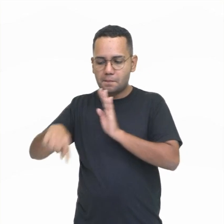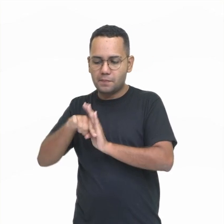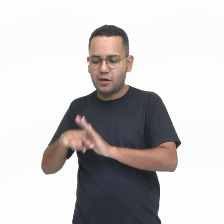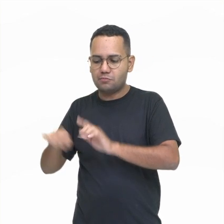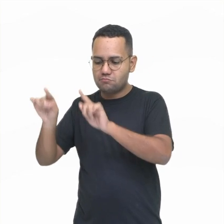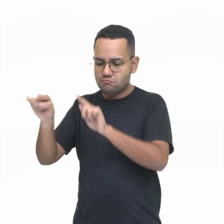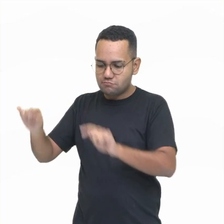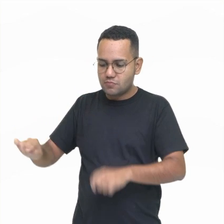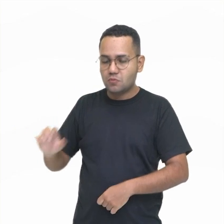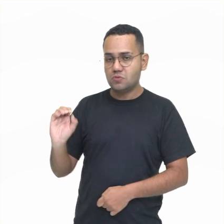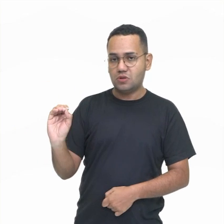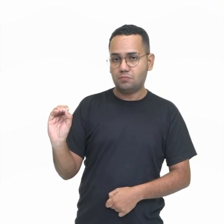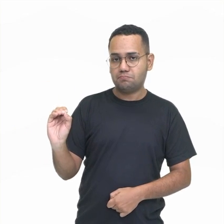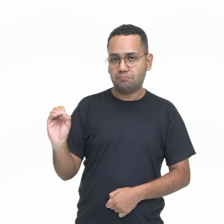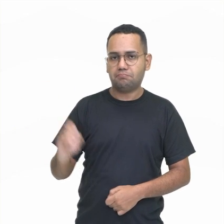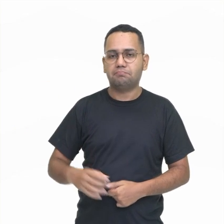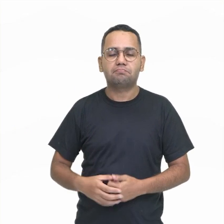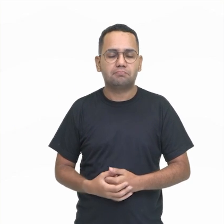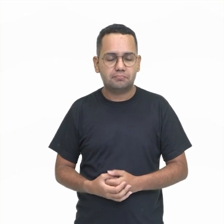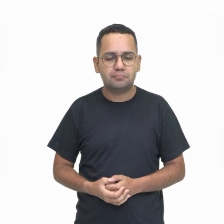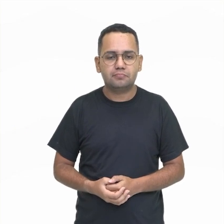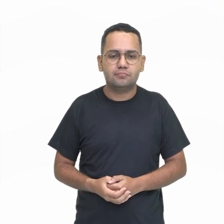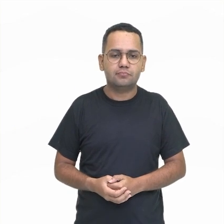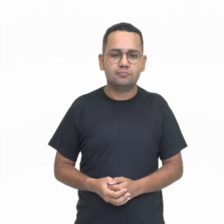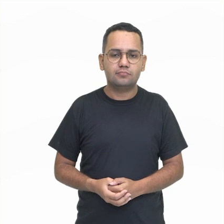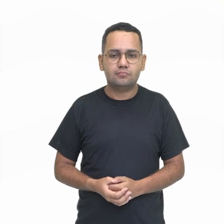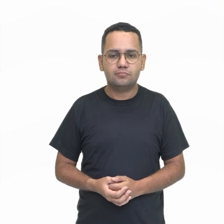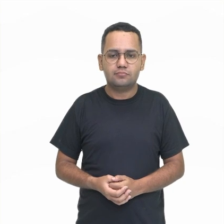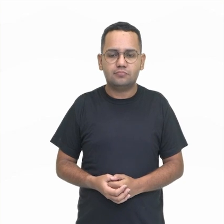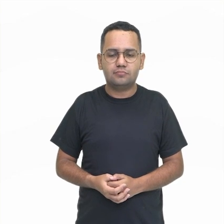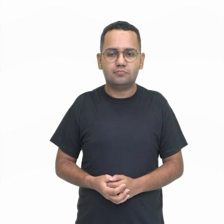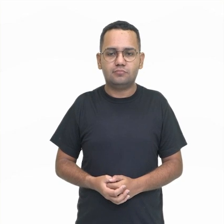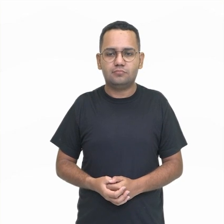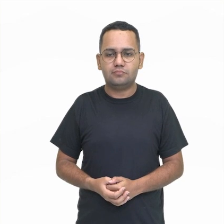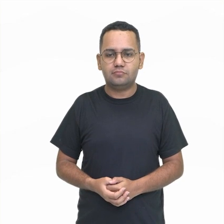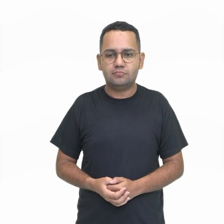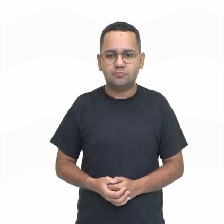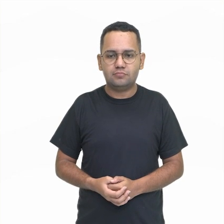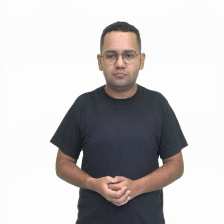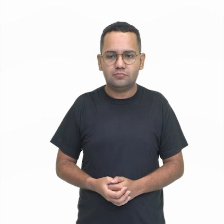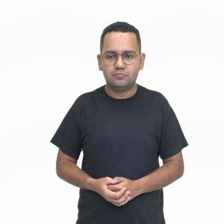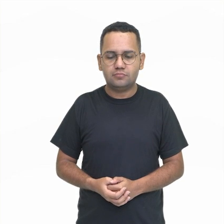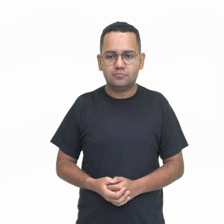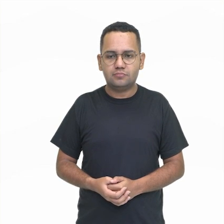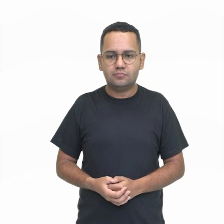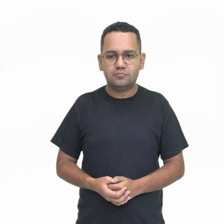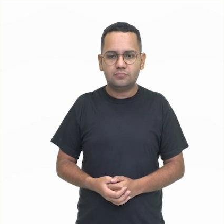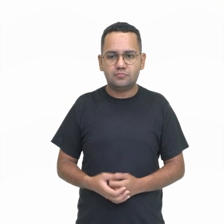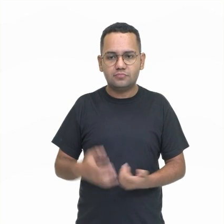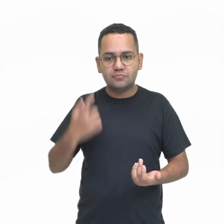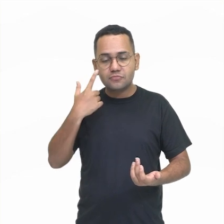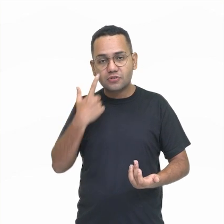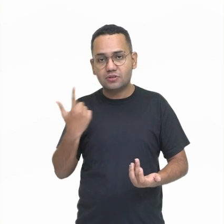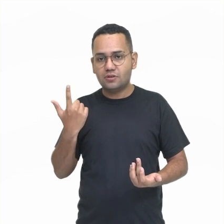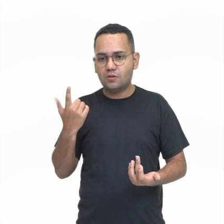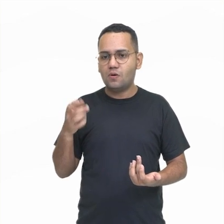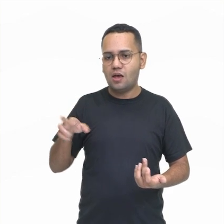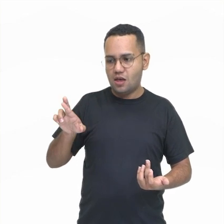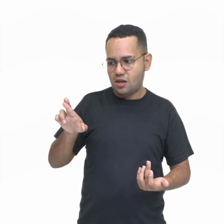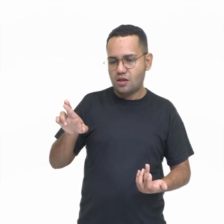Chaves aqui tá que é a mesma coisa que eu Simbol que eu escrever assim né conjunto dos números